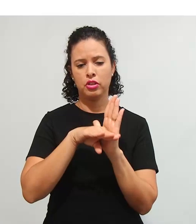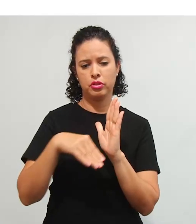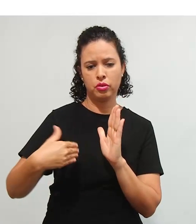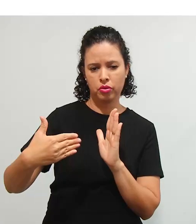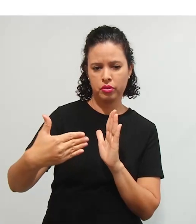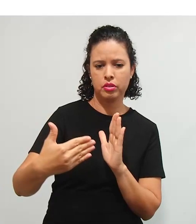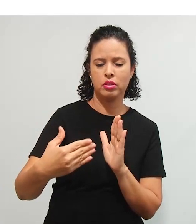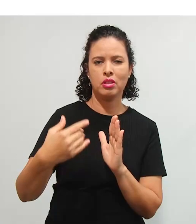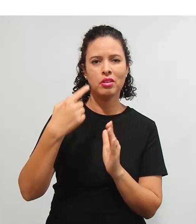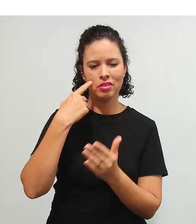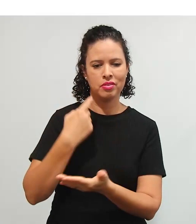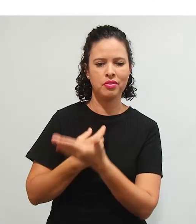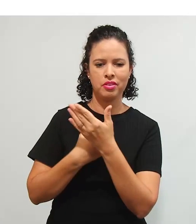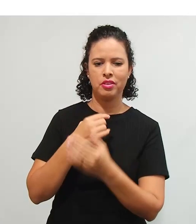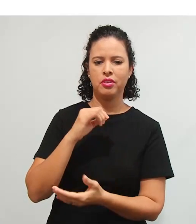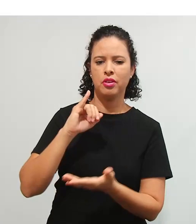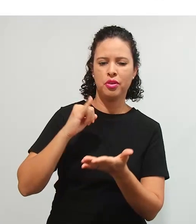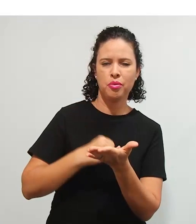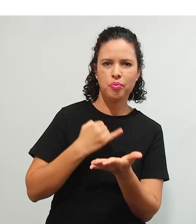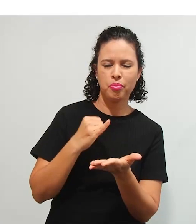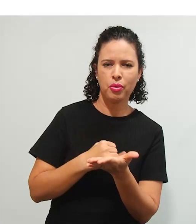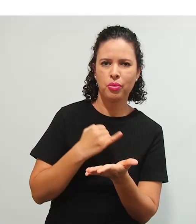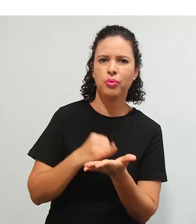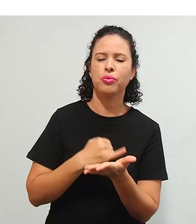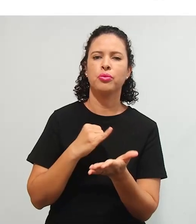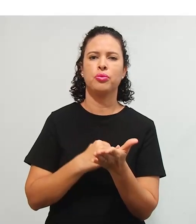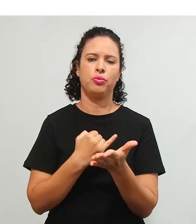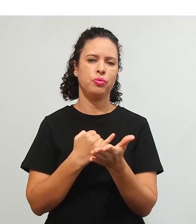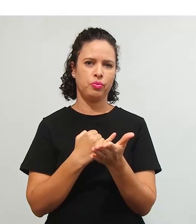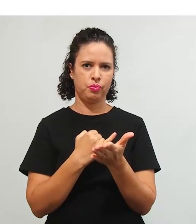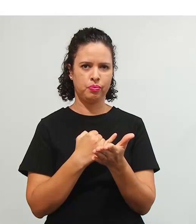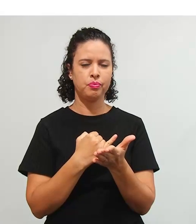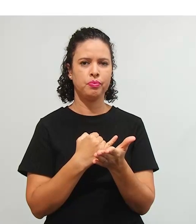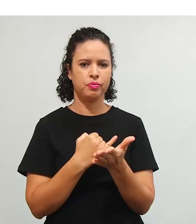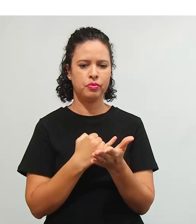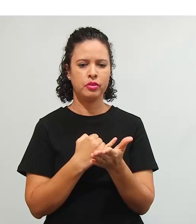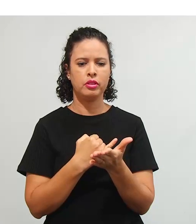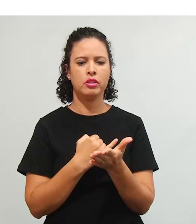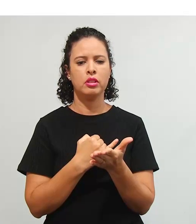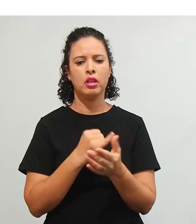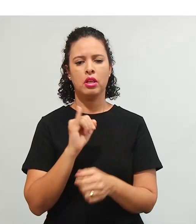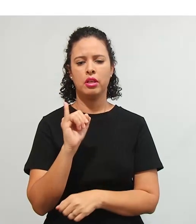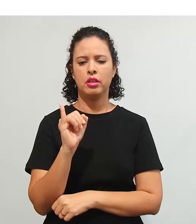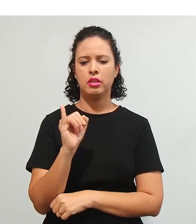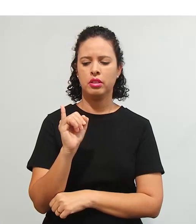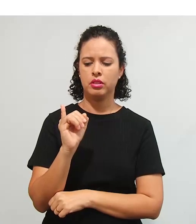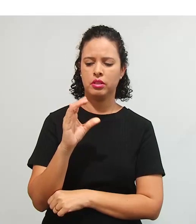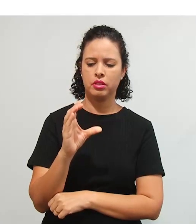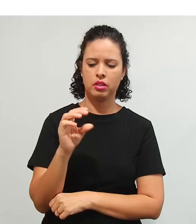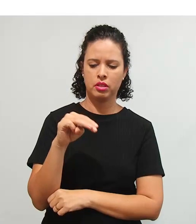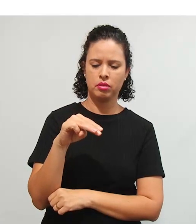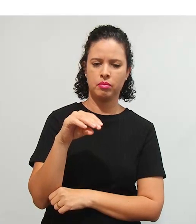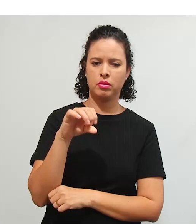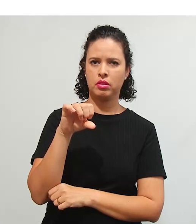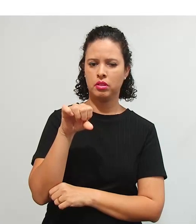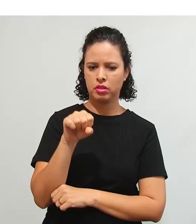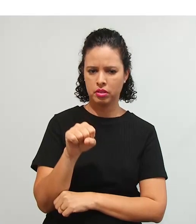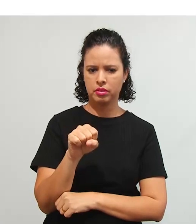falei IPVA? Imposto, né? IPVA é o imposto. ICMS é o imposto.